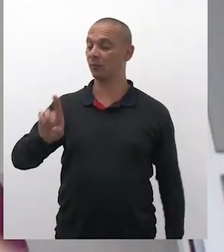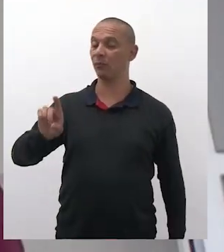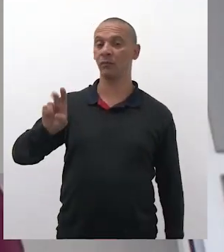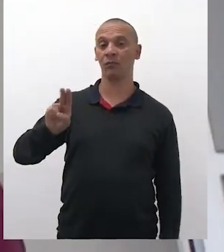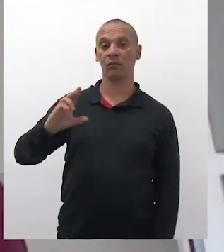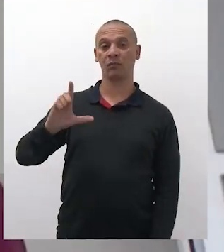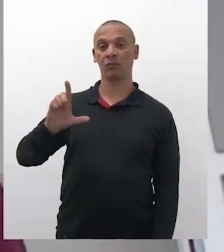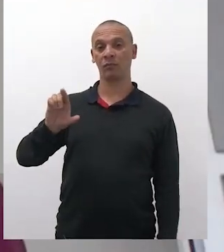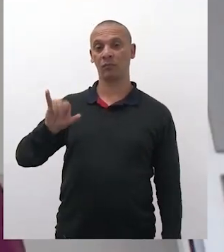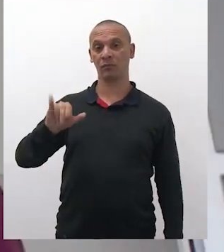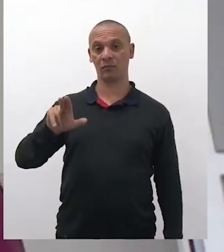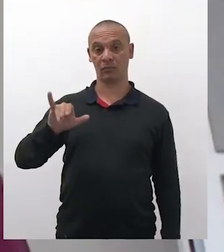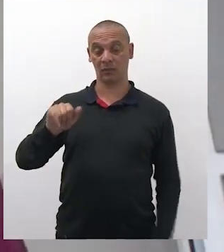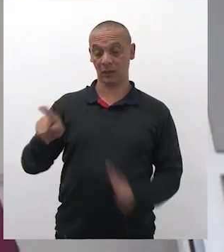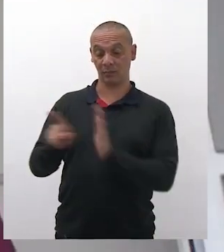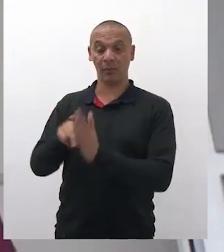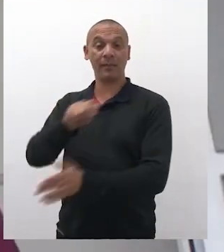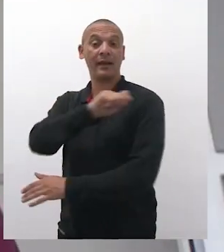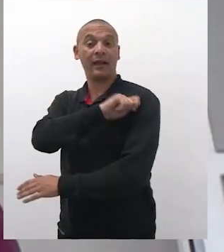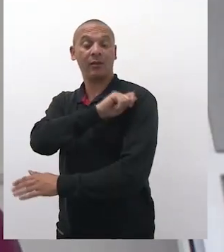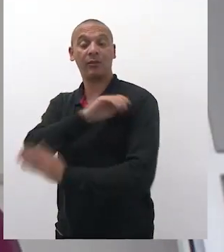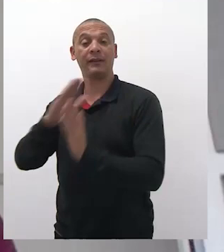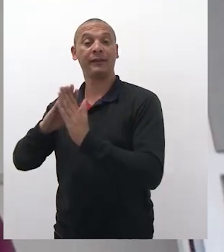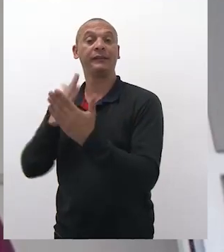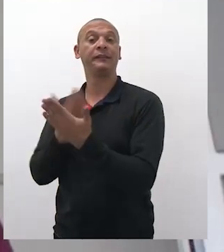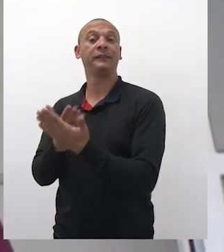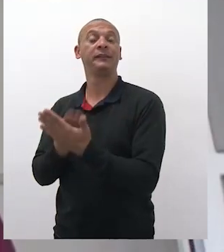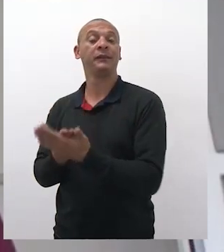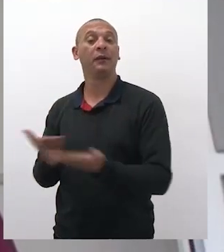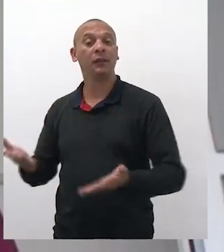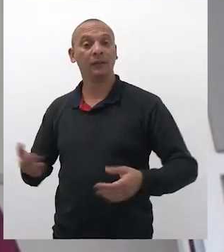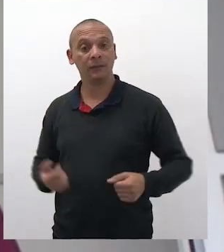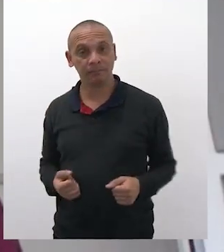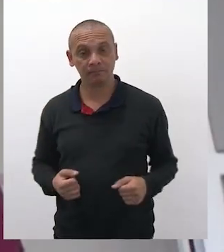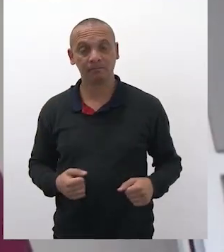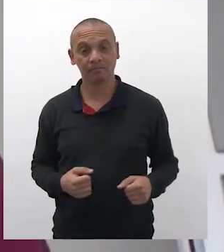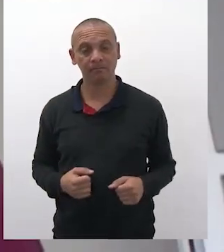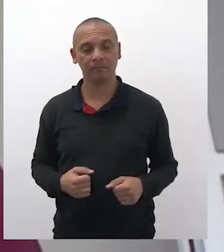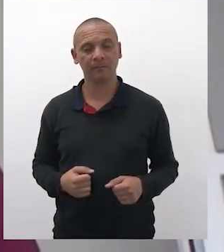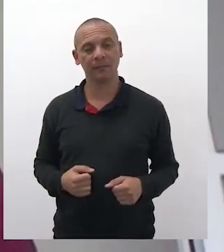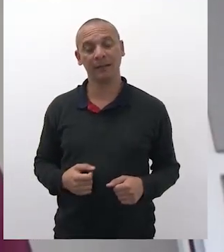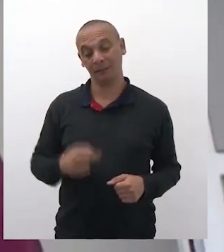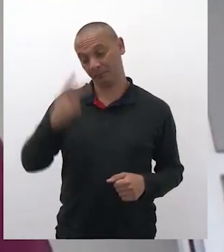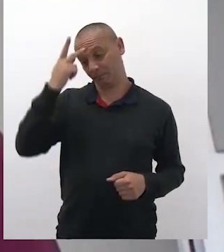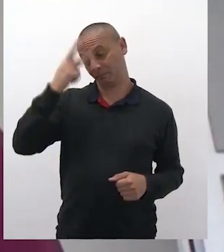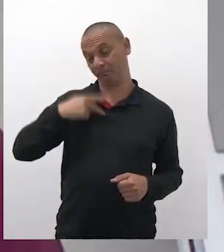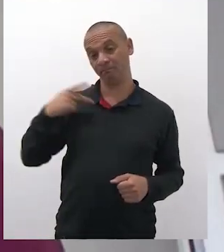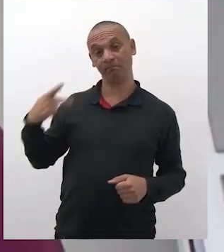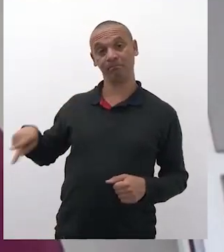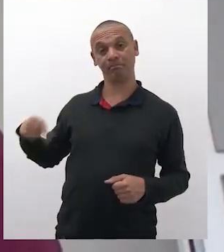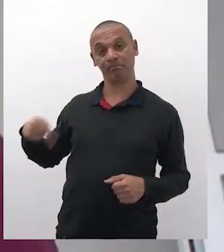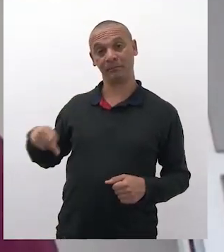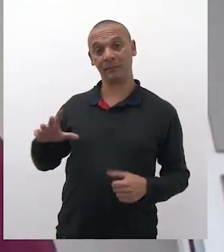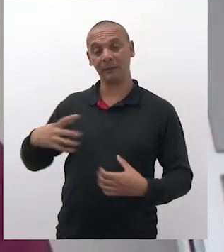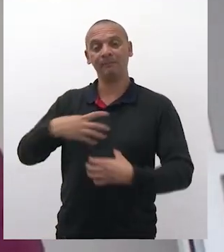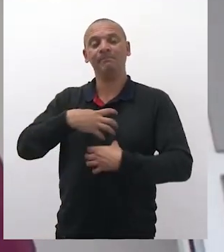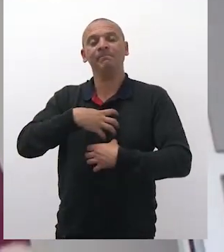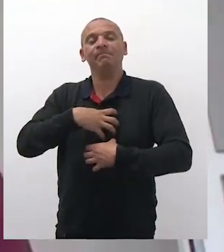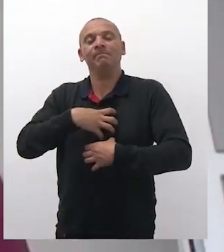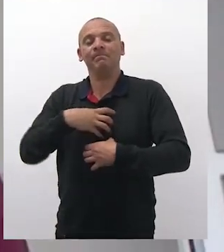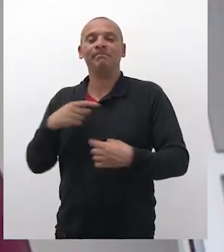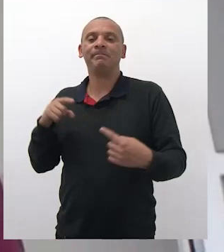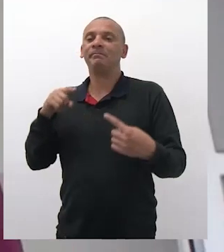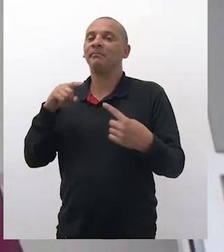e ela produziu isso como aluna da escola. É uma coisa pessoal, mas que traz muito o aspecto